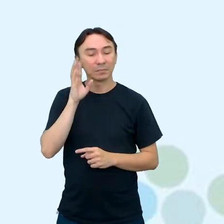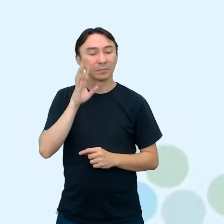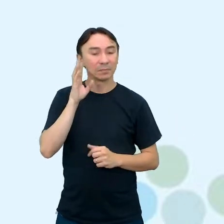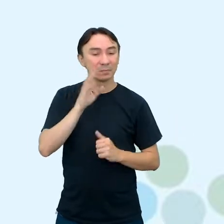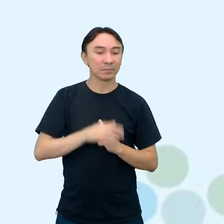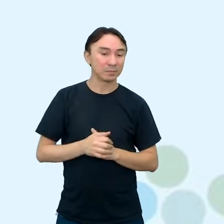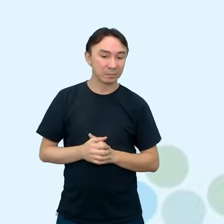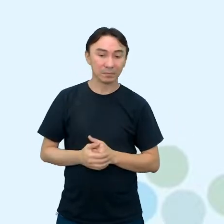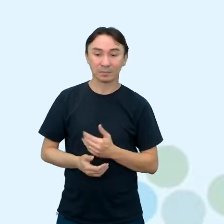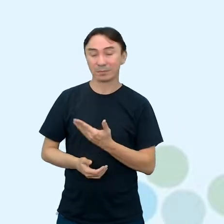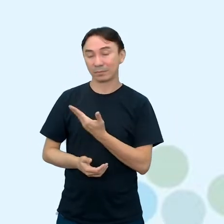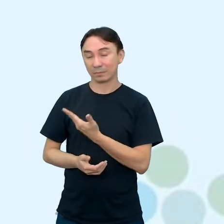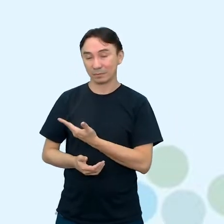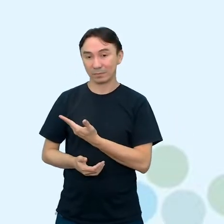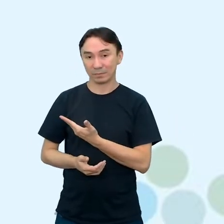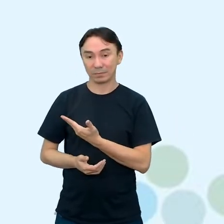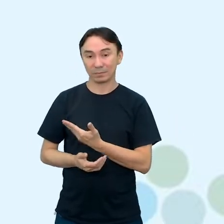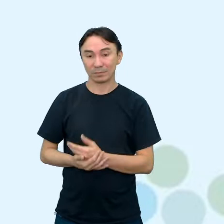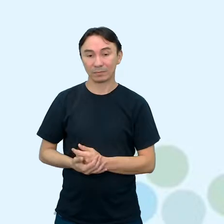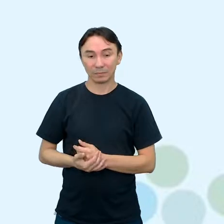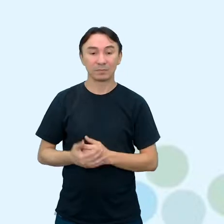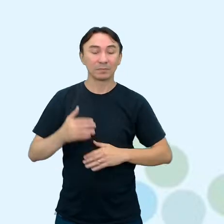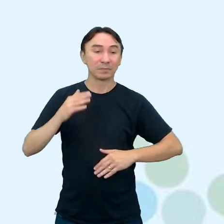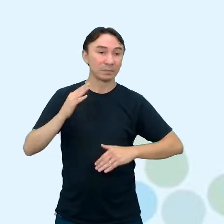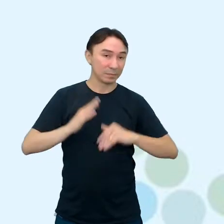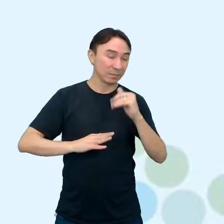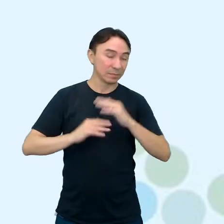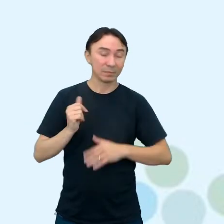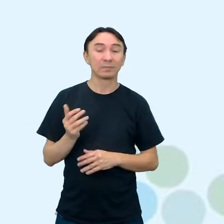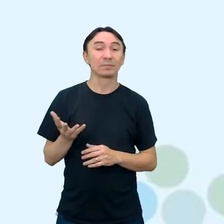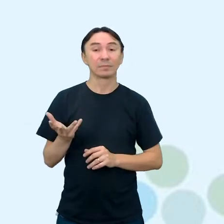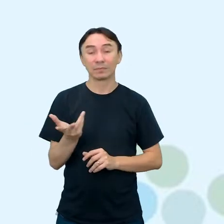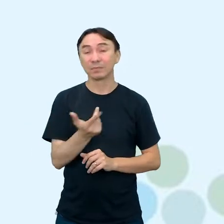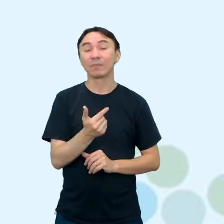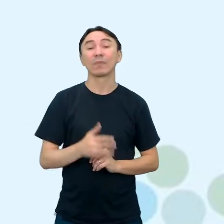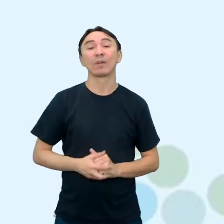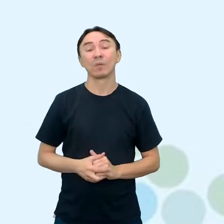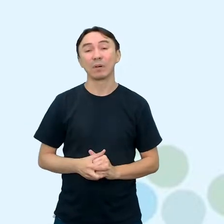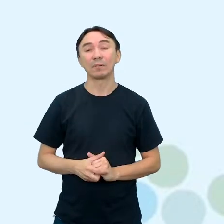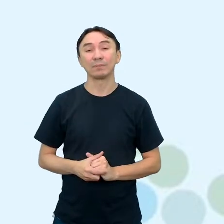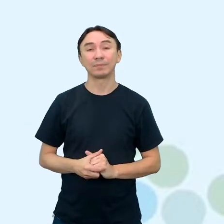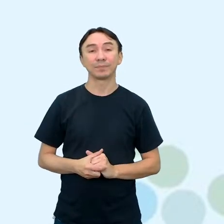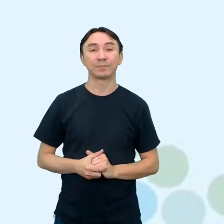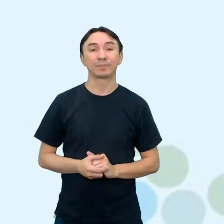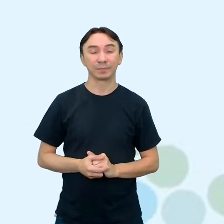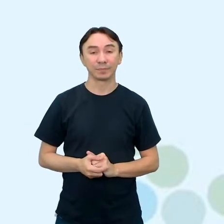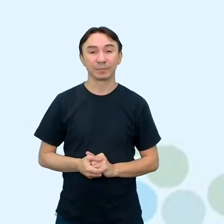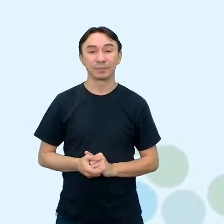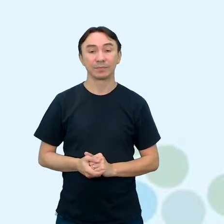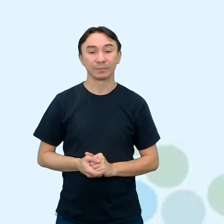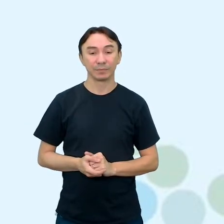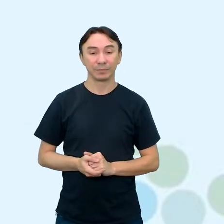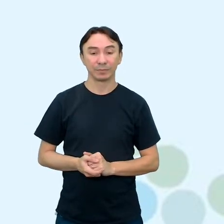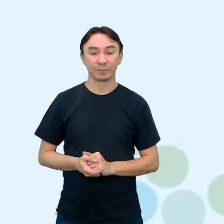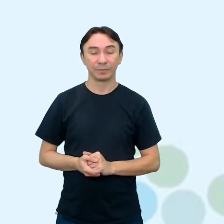lá colocar as nossas, a habilidade que nós vamos estudar hoje. Então, nós